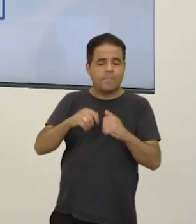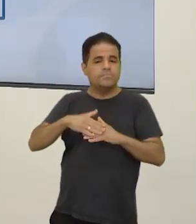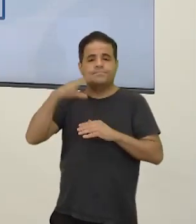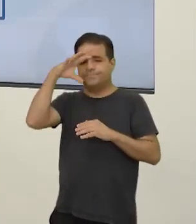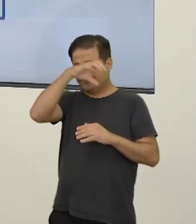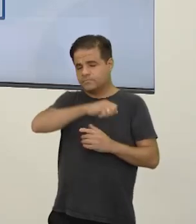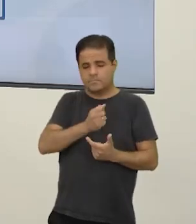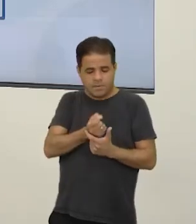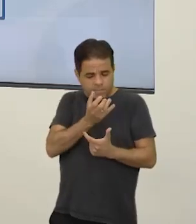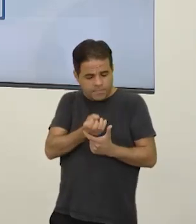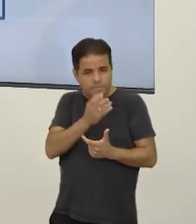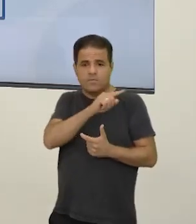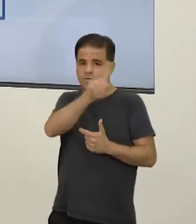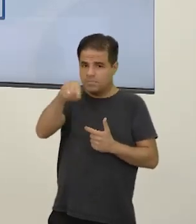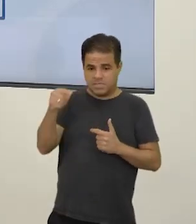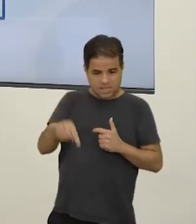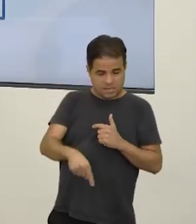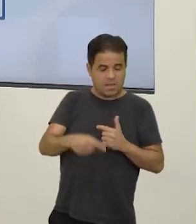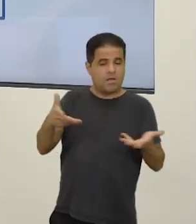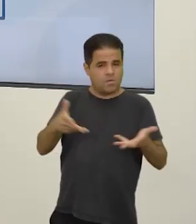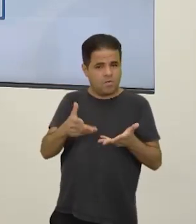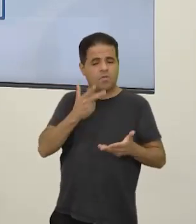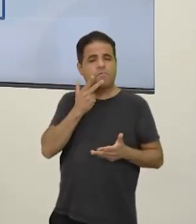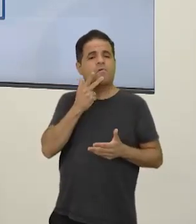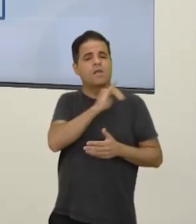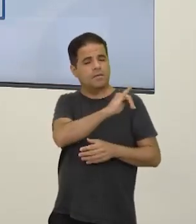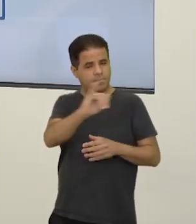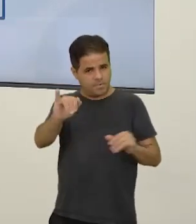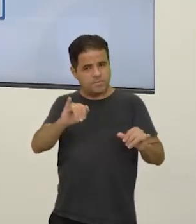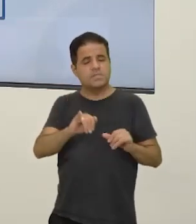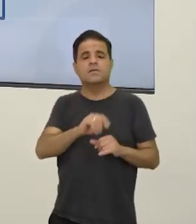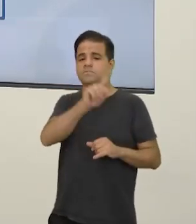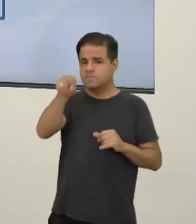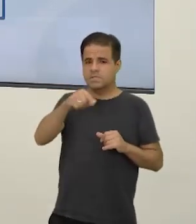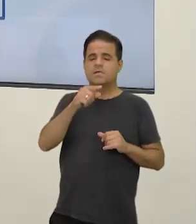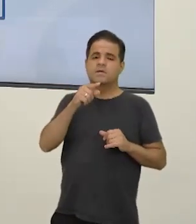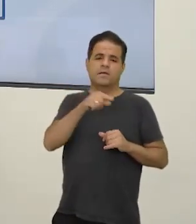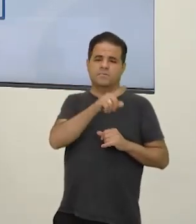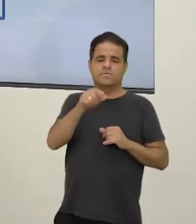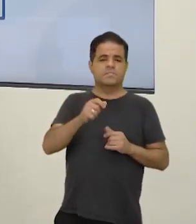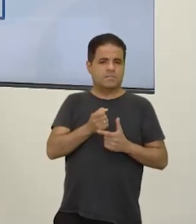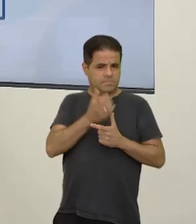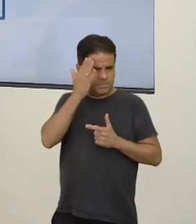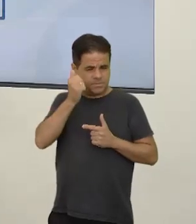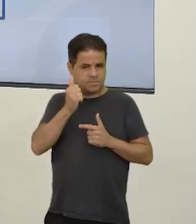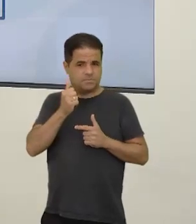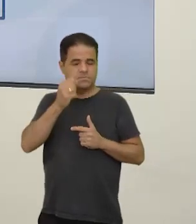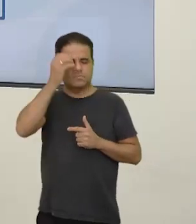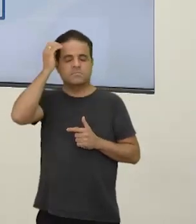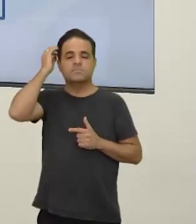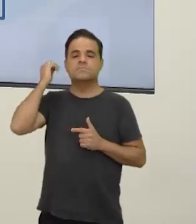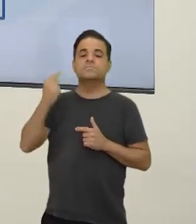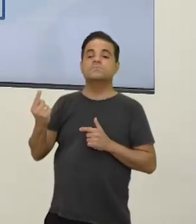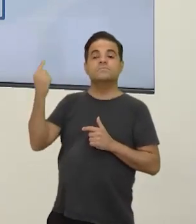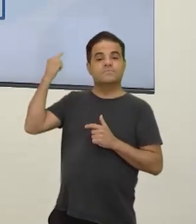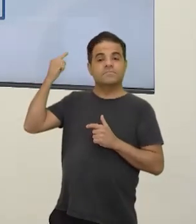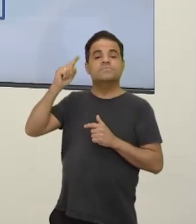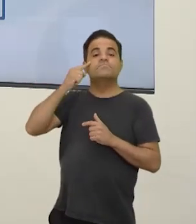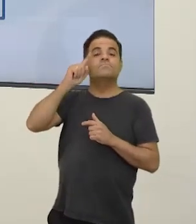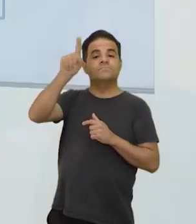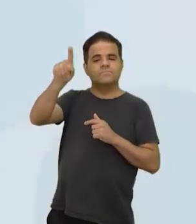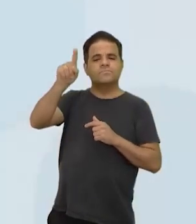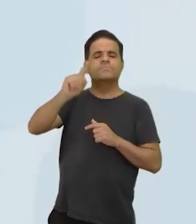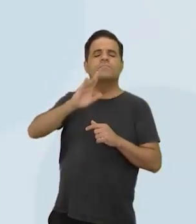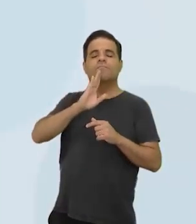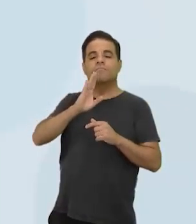aprender o alfabeto. Você que está aqui agora, vou falar precisamente com você. Você é alfabetizado. Lendo aqui atrás, olha só. Conhecer os